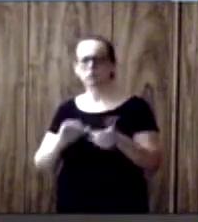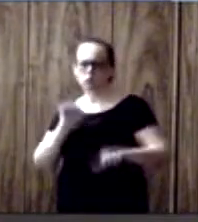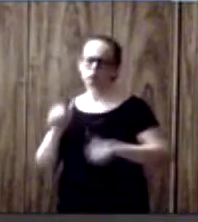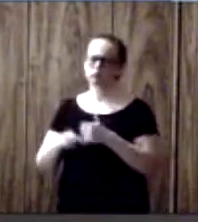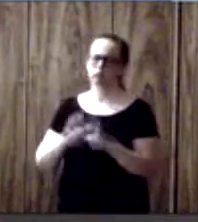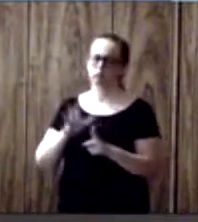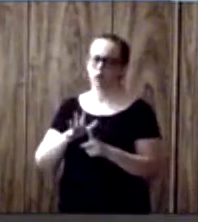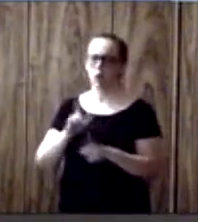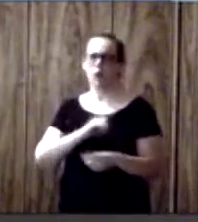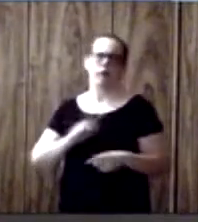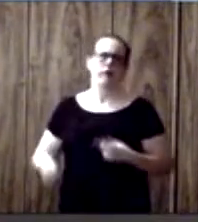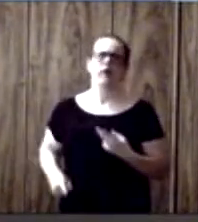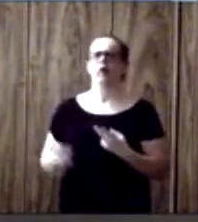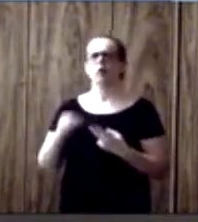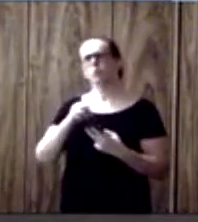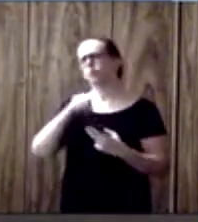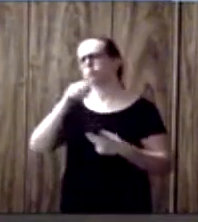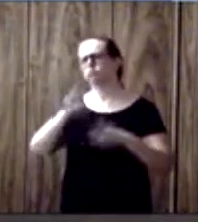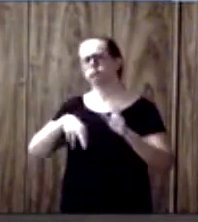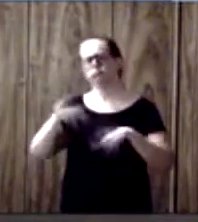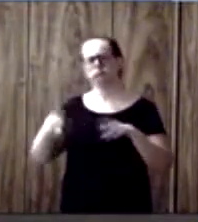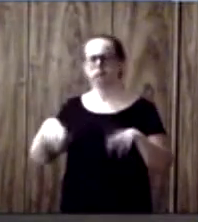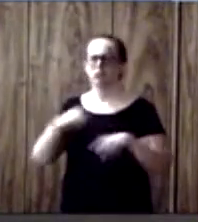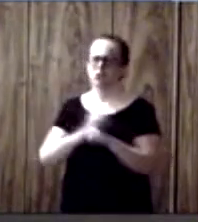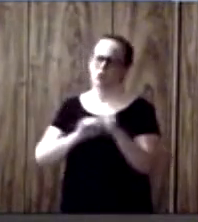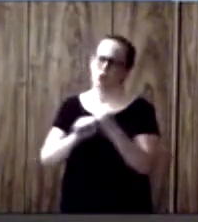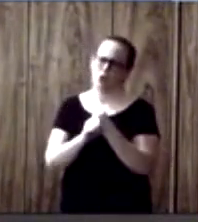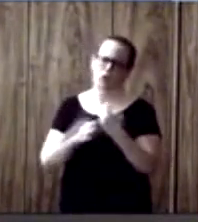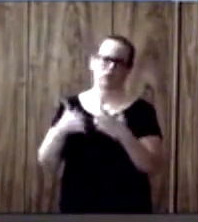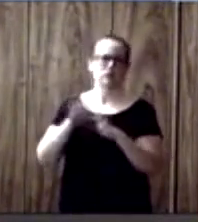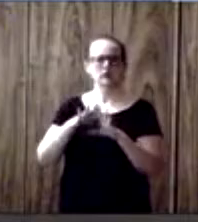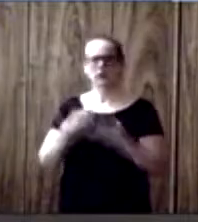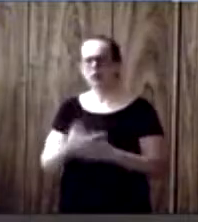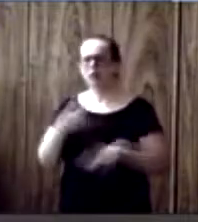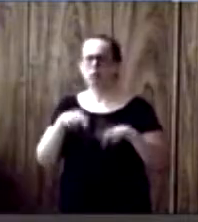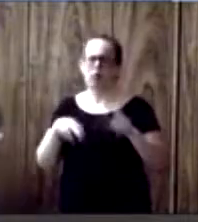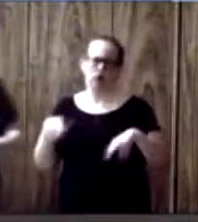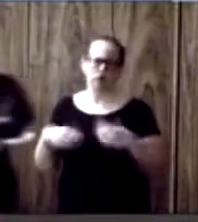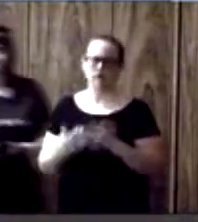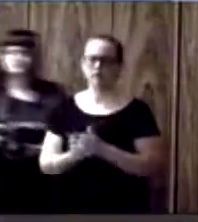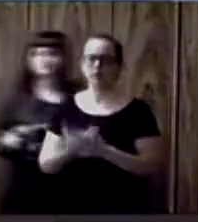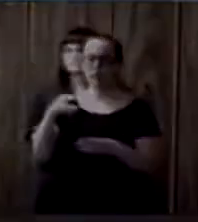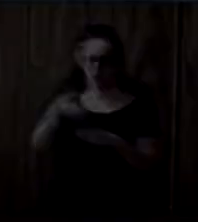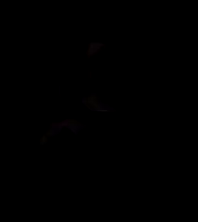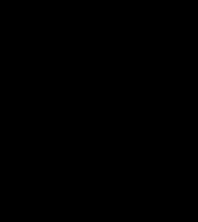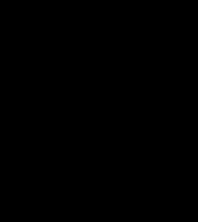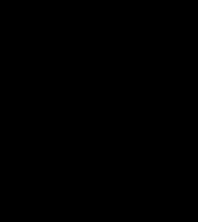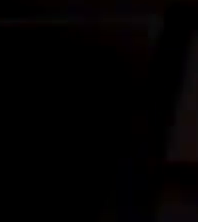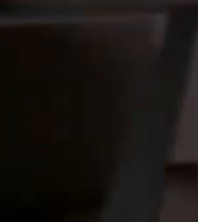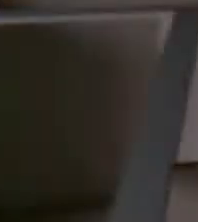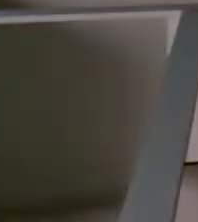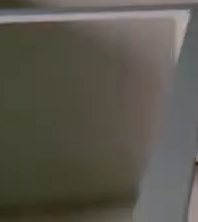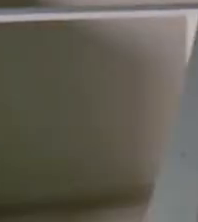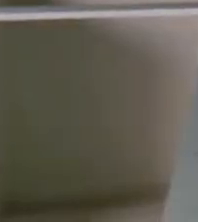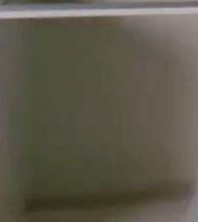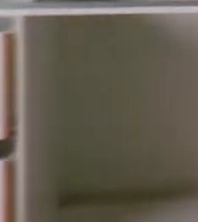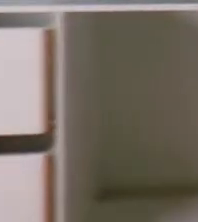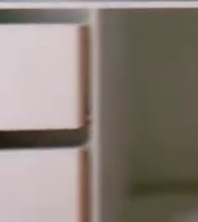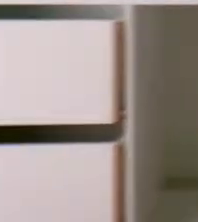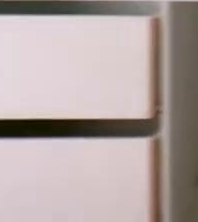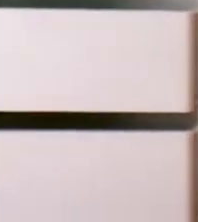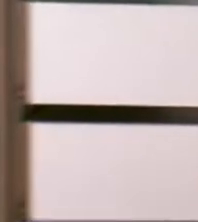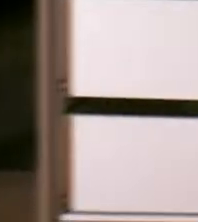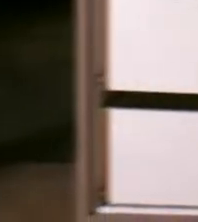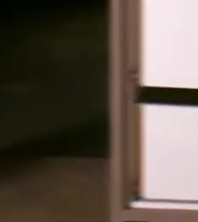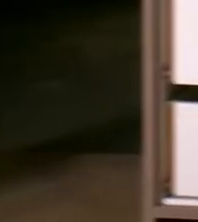com governo, ONGs, mídia, indivíduo, família, escola, sociedade, é um macetinho, depois eu vou explicar, vão aparecer na conclusão. Movelaria Campos,